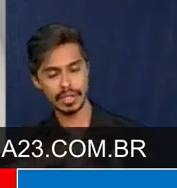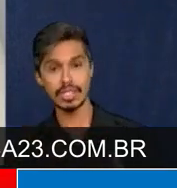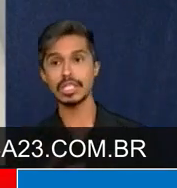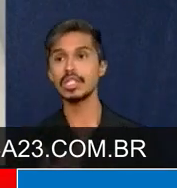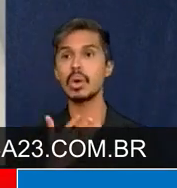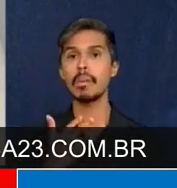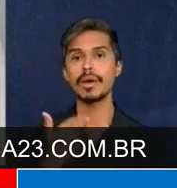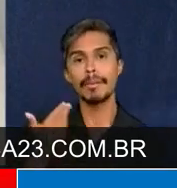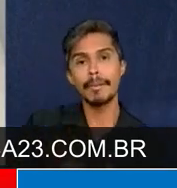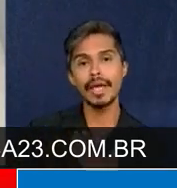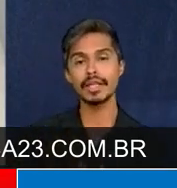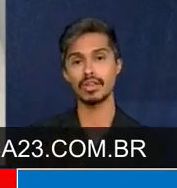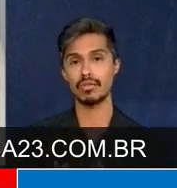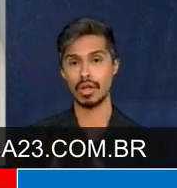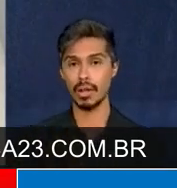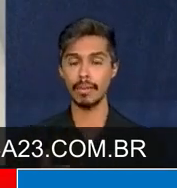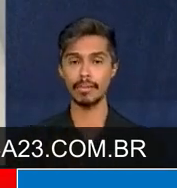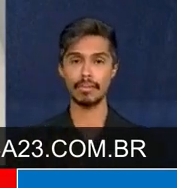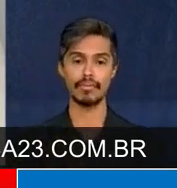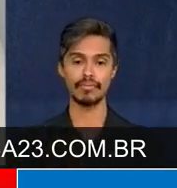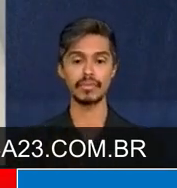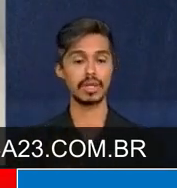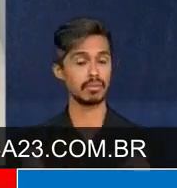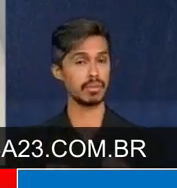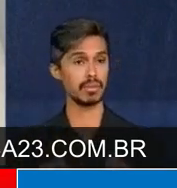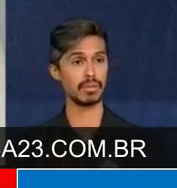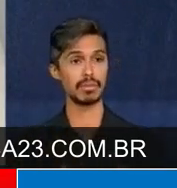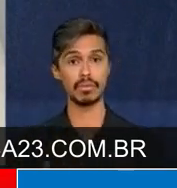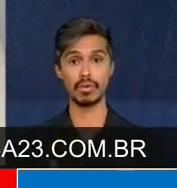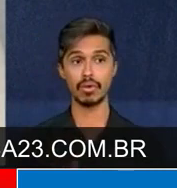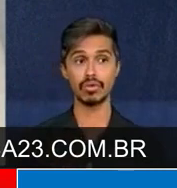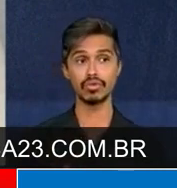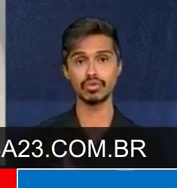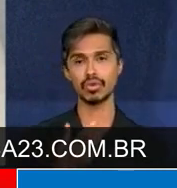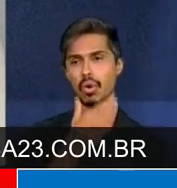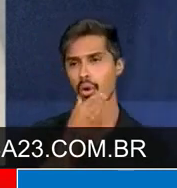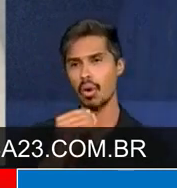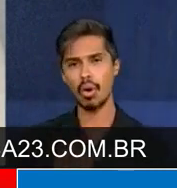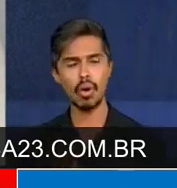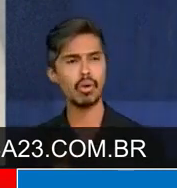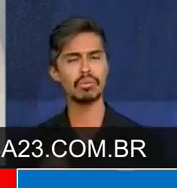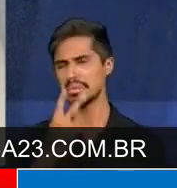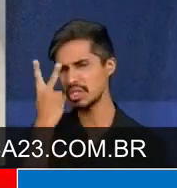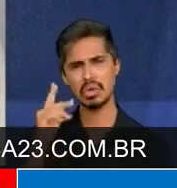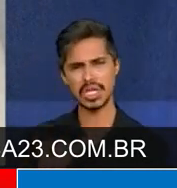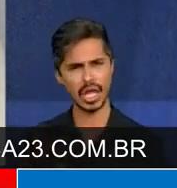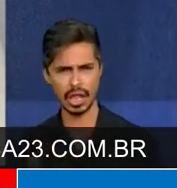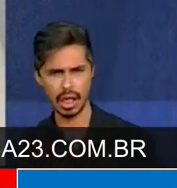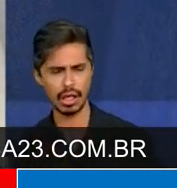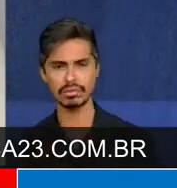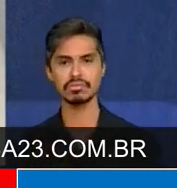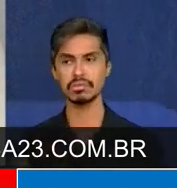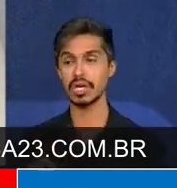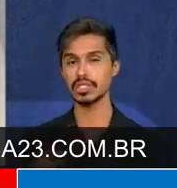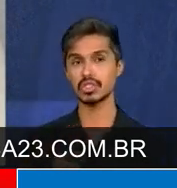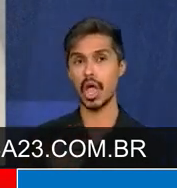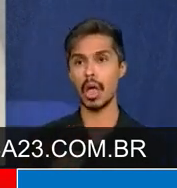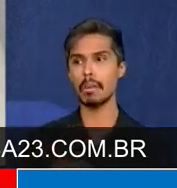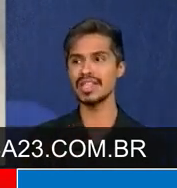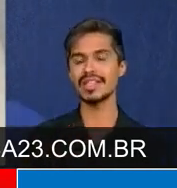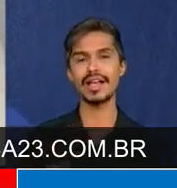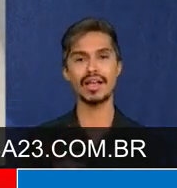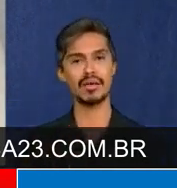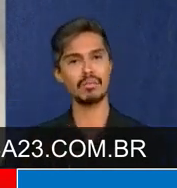perda de valores aí que podem ser de titularidade de um marido, de uma esposa, de um cônjuge, e o sistema hoje